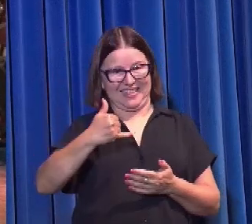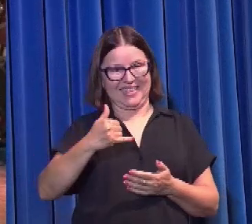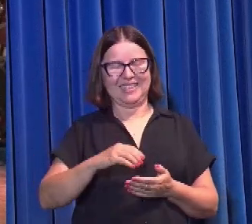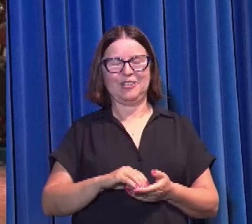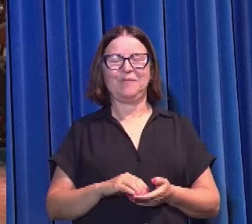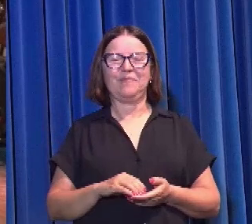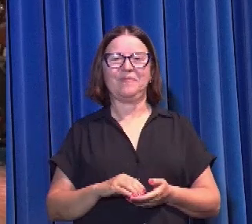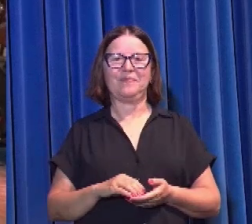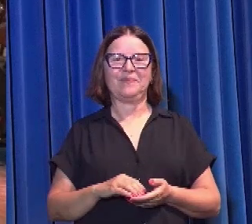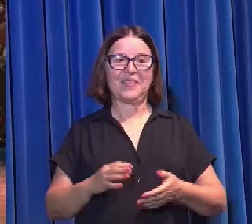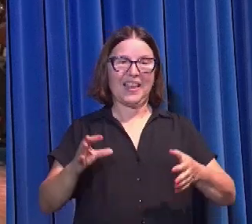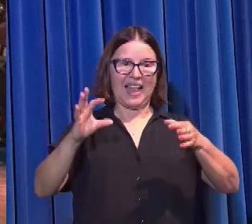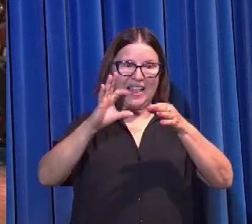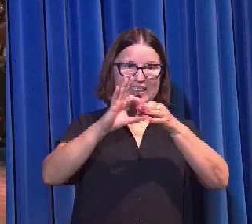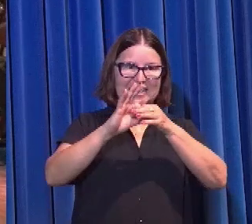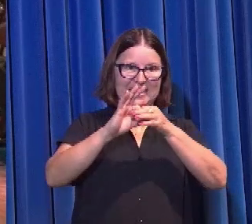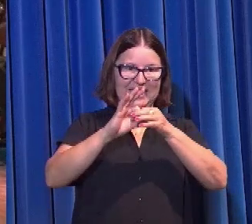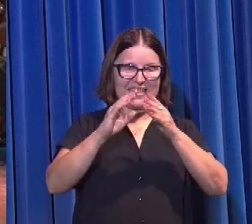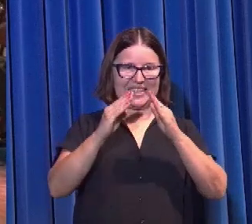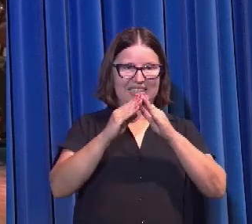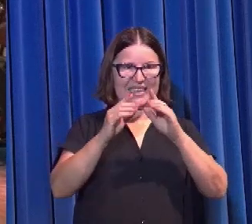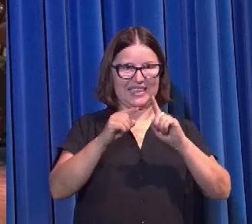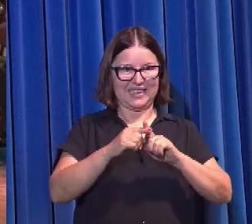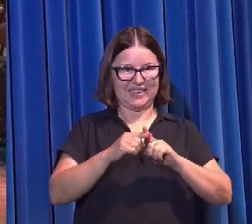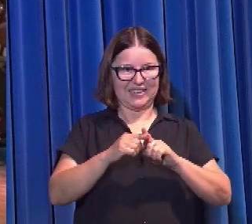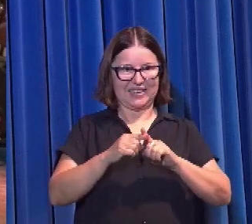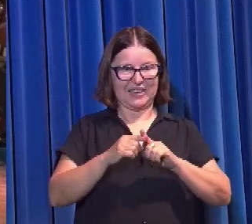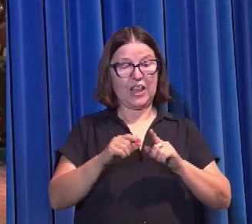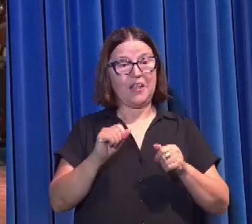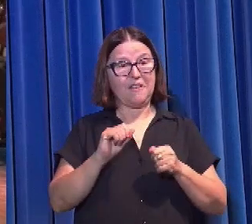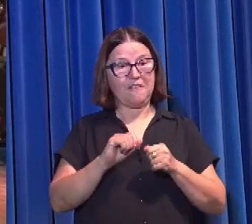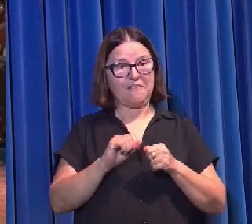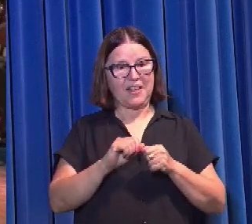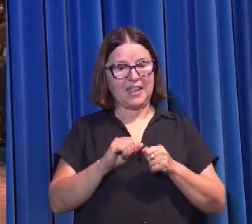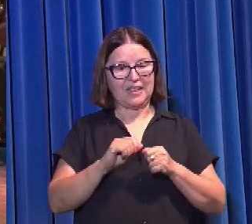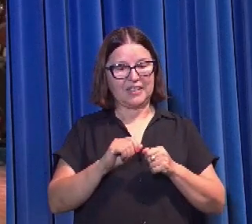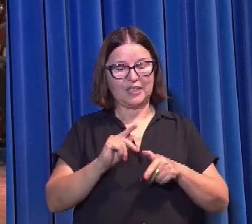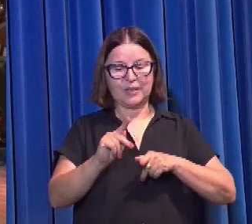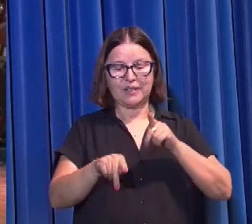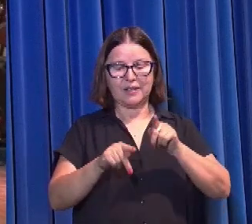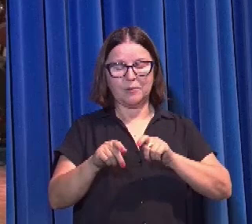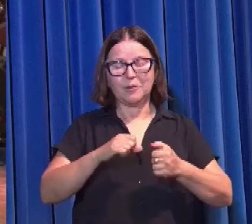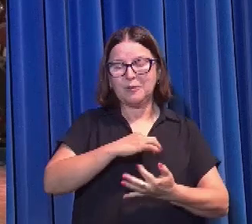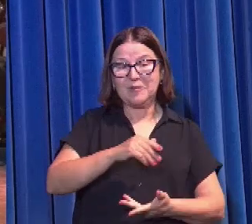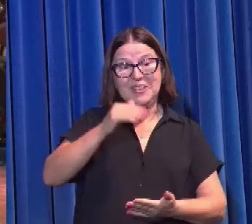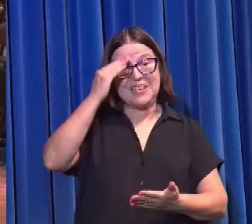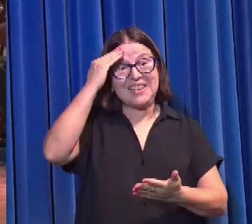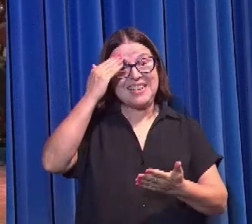igreja faz com que o mundo creia no Senhor Jesus.